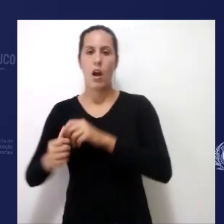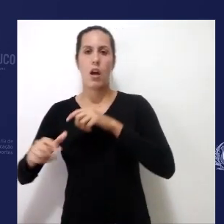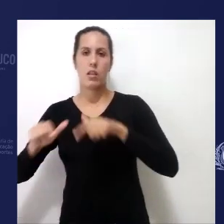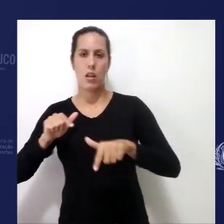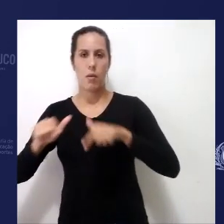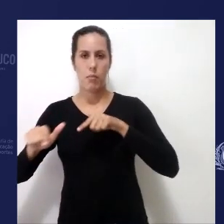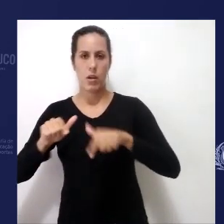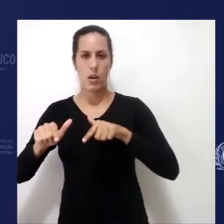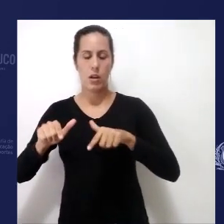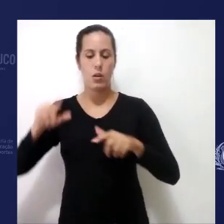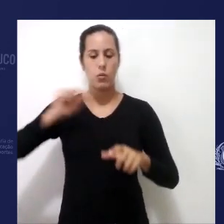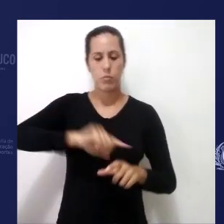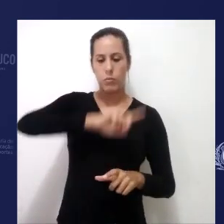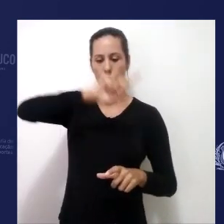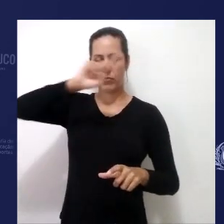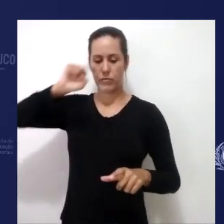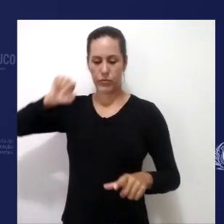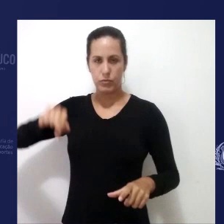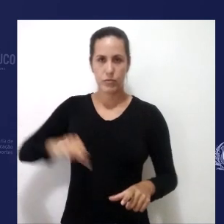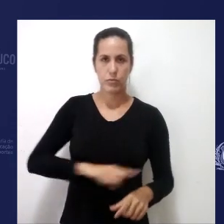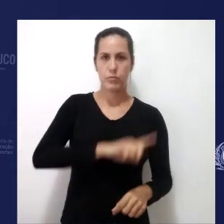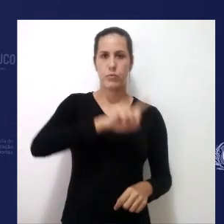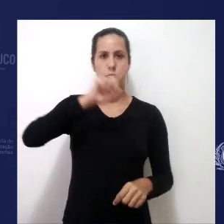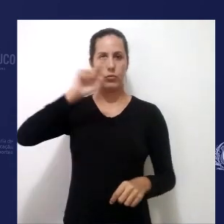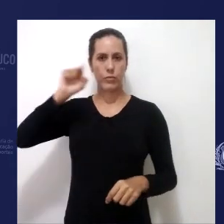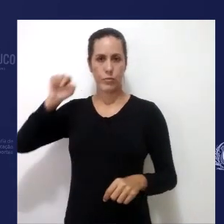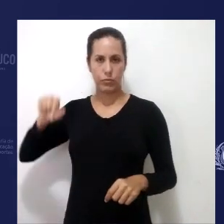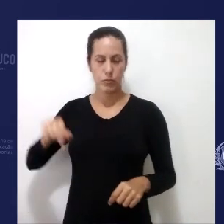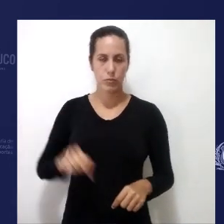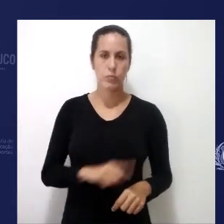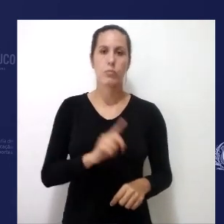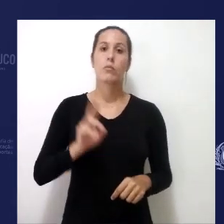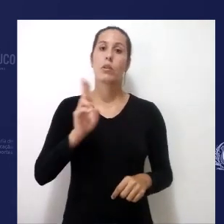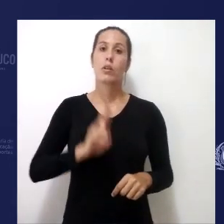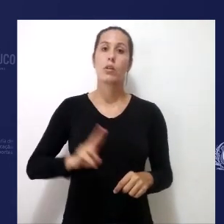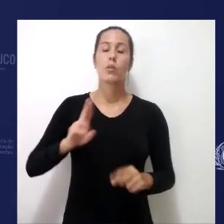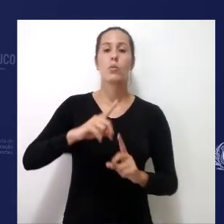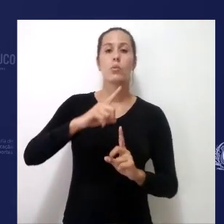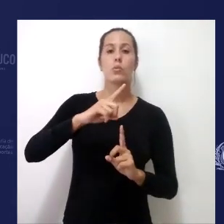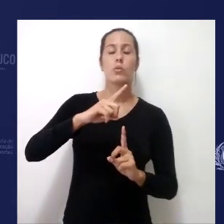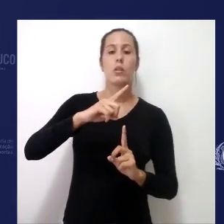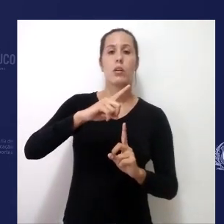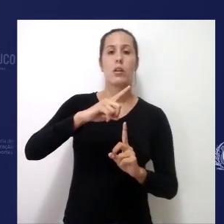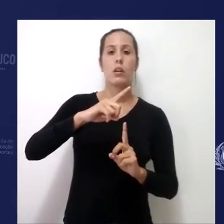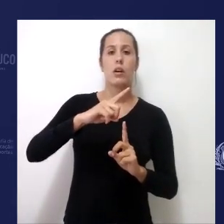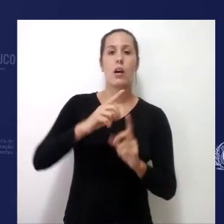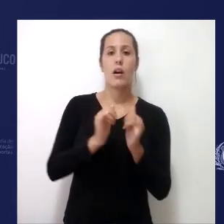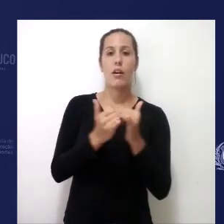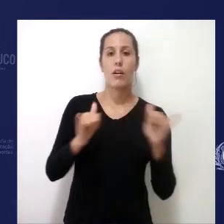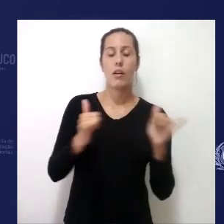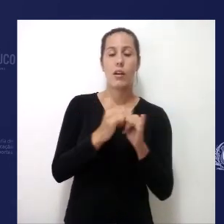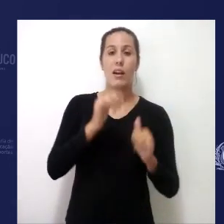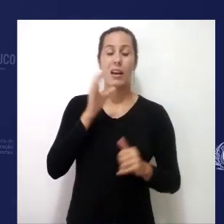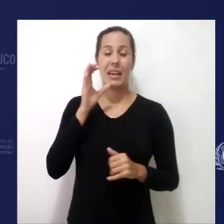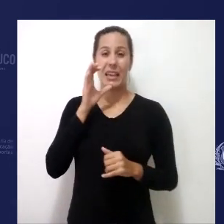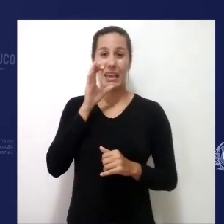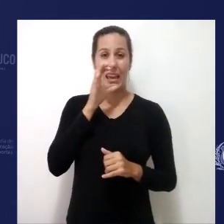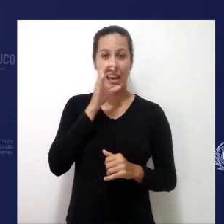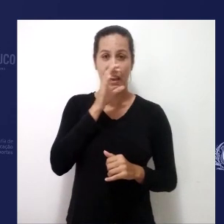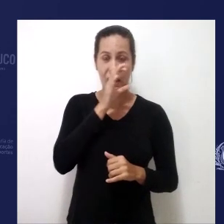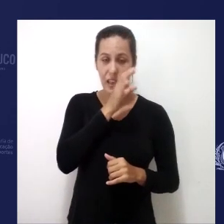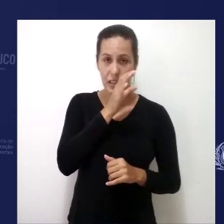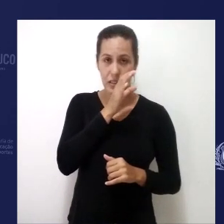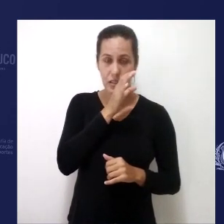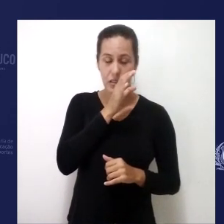trabalho. Elas funcionam em ciclos e utilizam 2 fontes de temperaturas diferentes, uma fonte